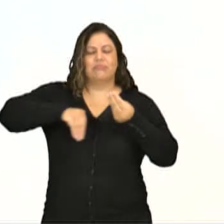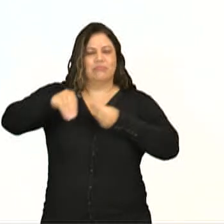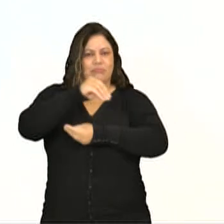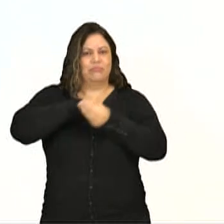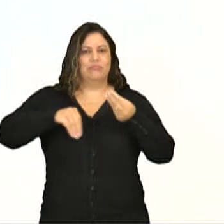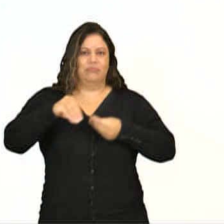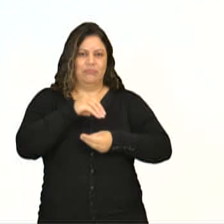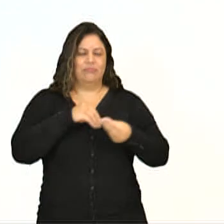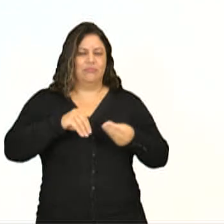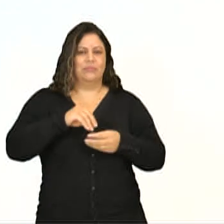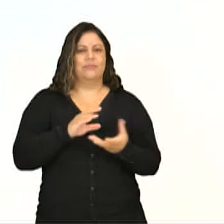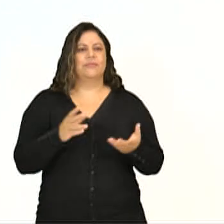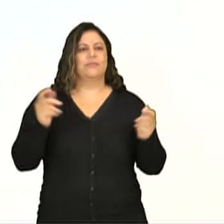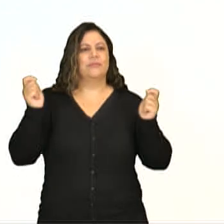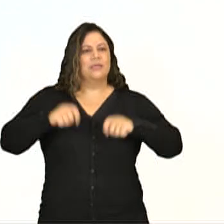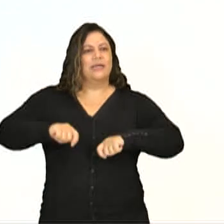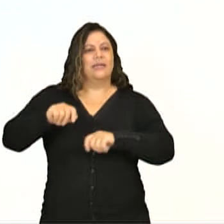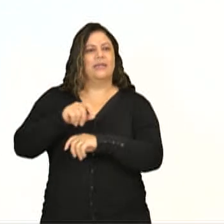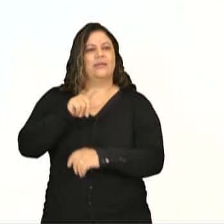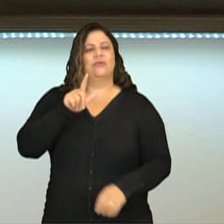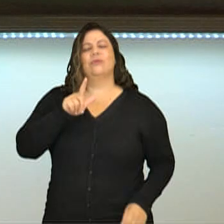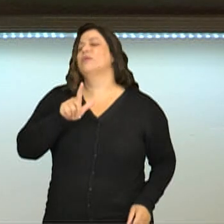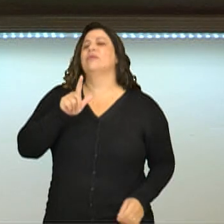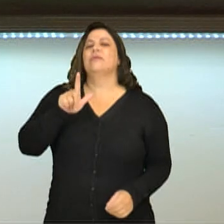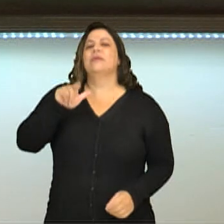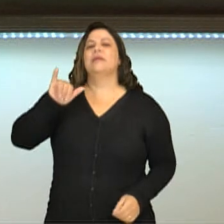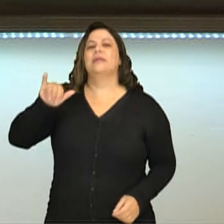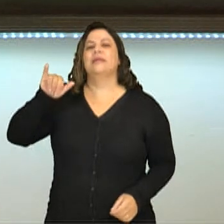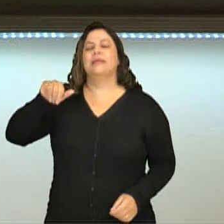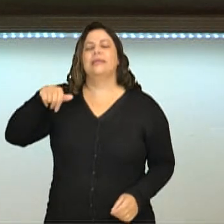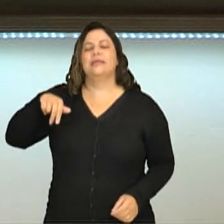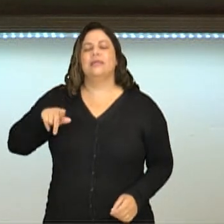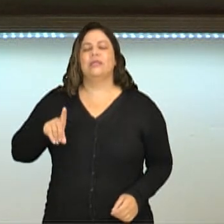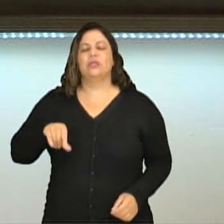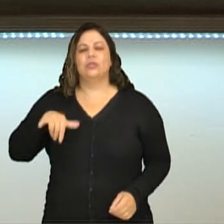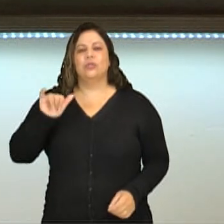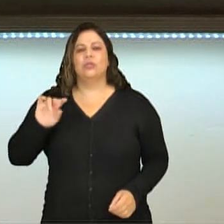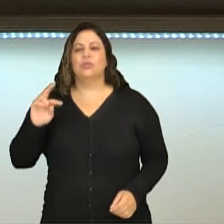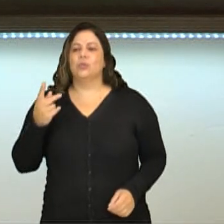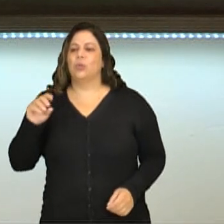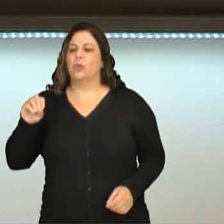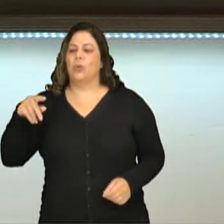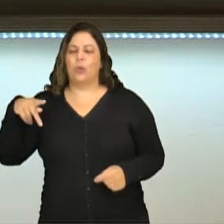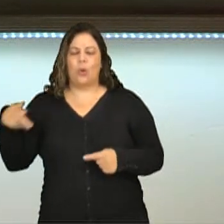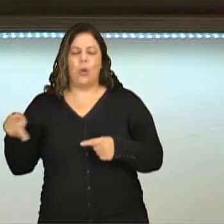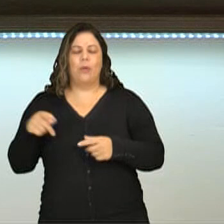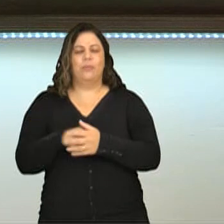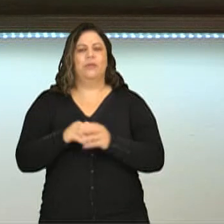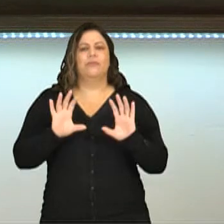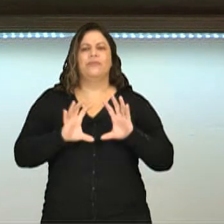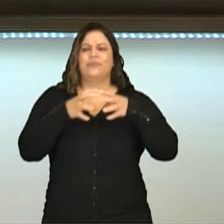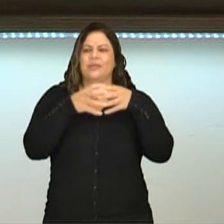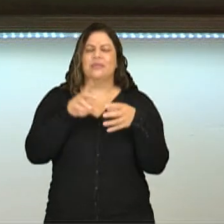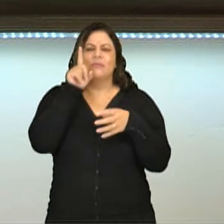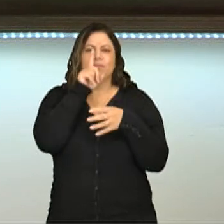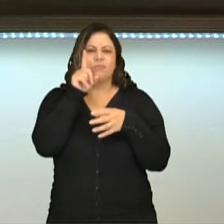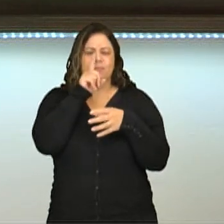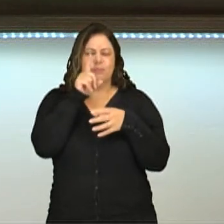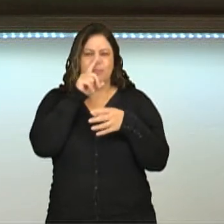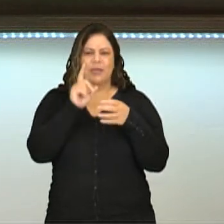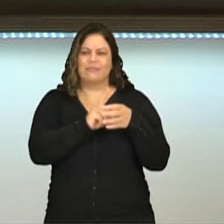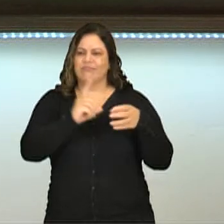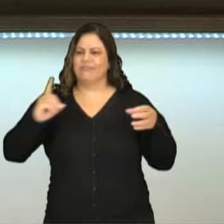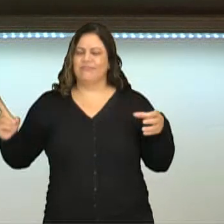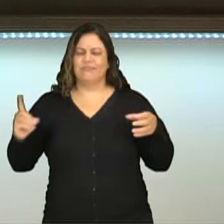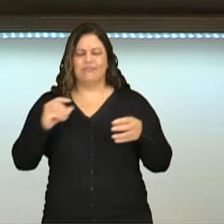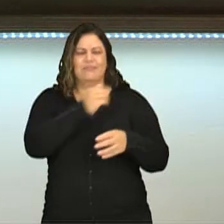Lindy Hop. Então, gente, era uma época que a sociedade americana ainda vivia um período de segregação racial.